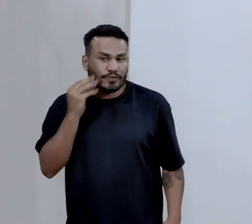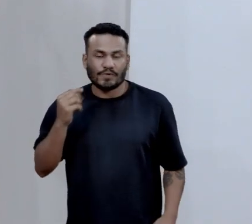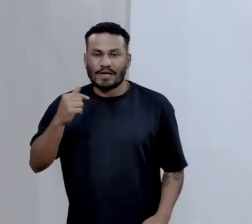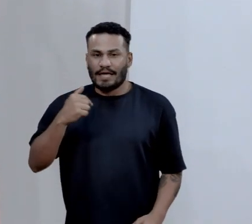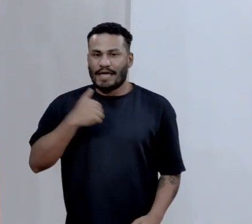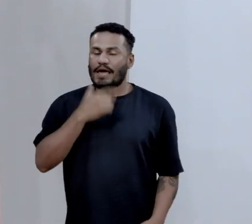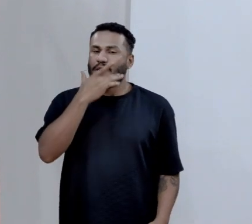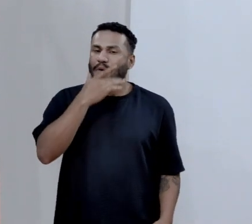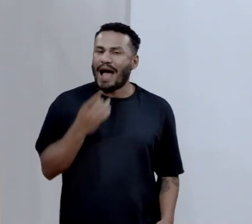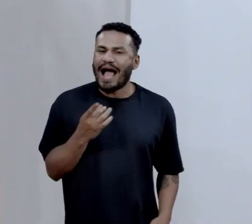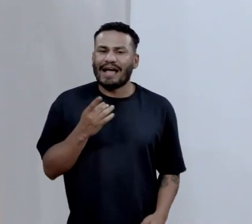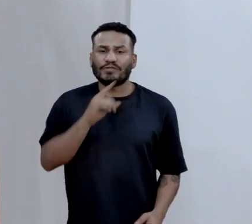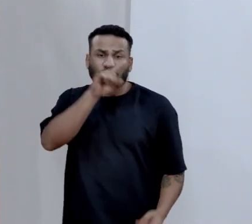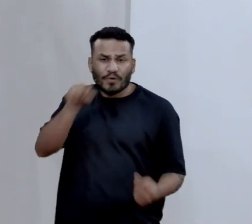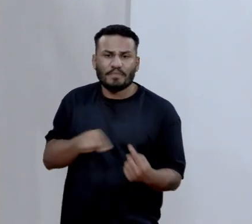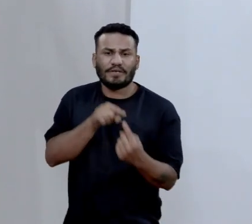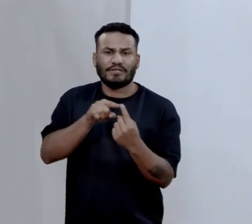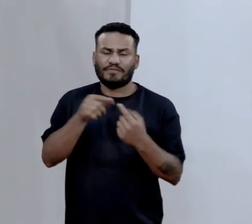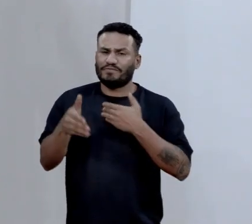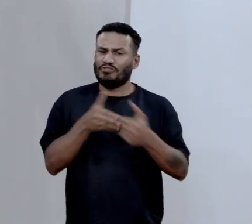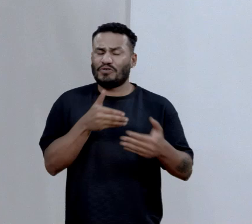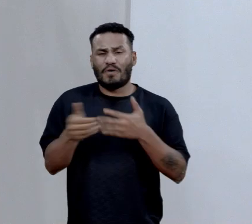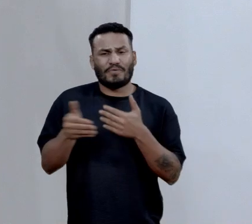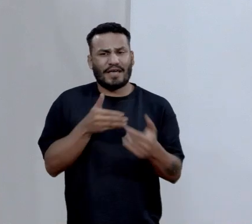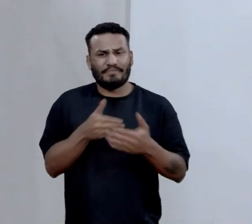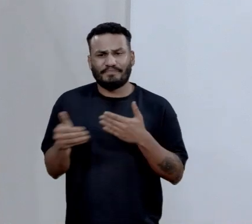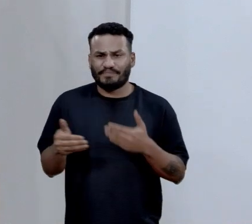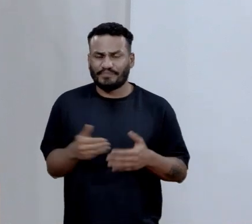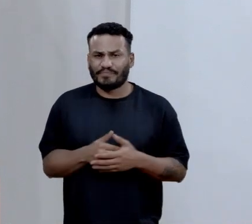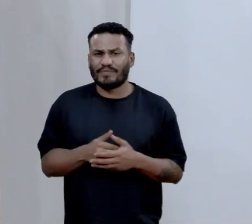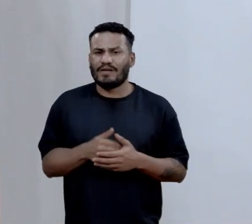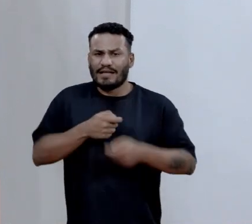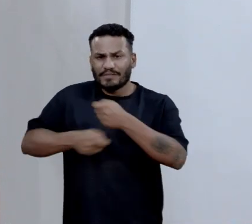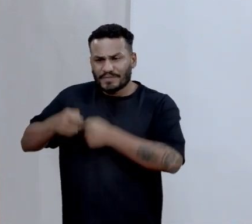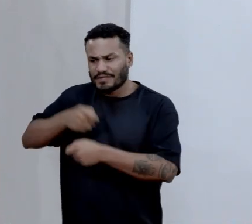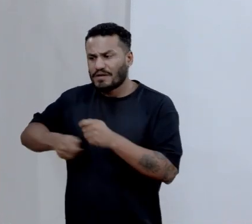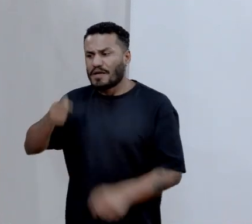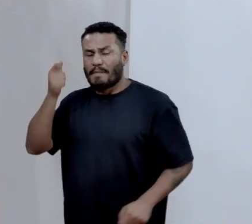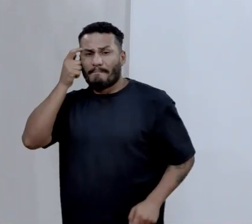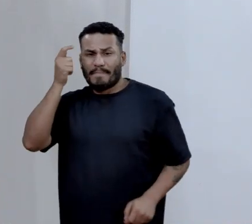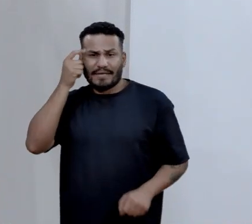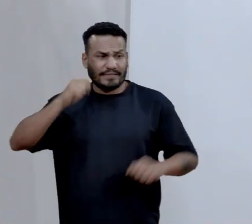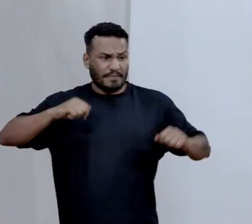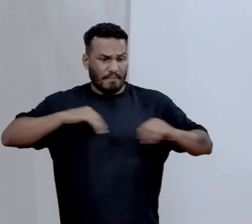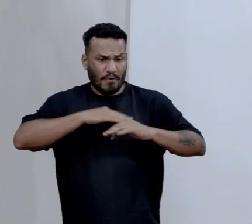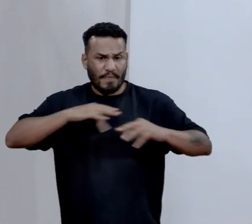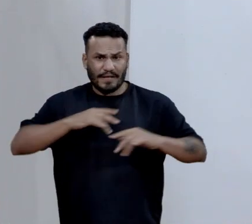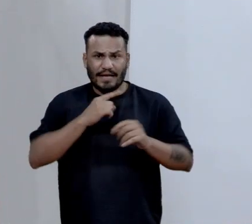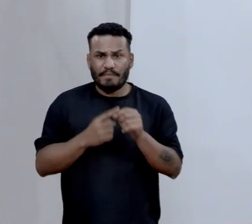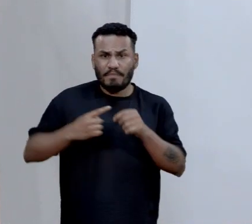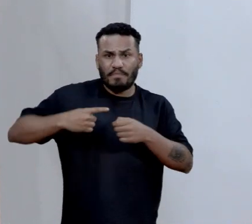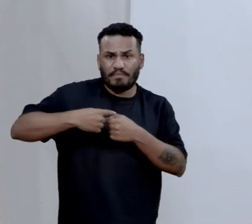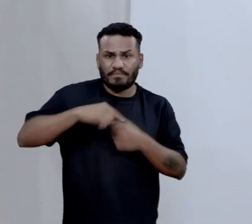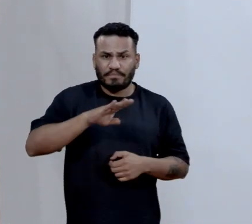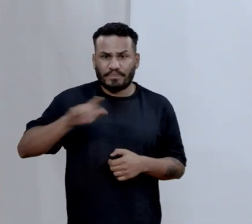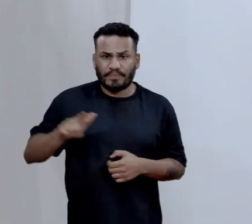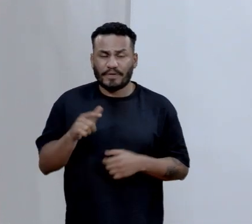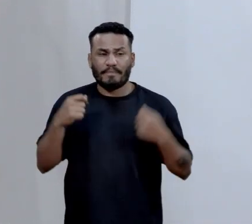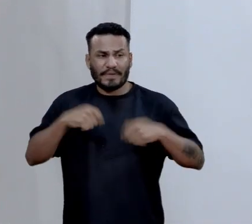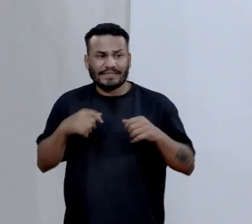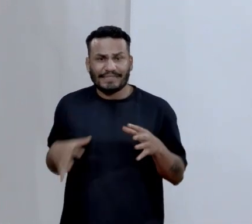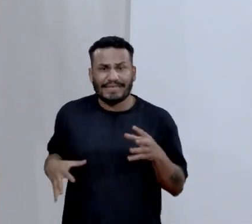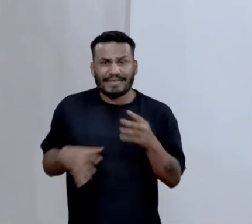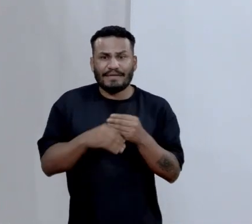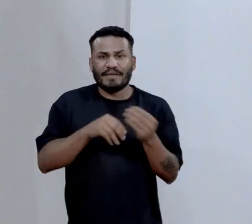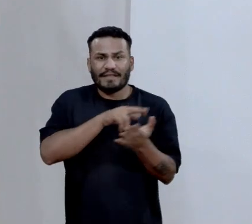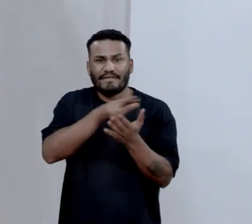acho que o grande objetivo de qualquer administração que pense em mobilidade de Blumenau deve ser incrementar